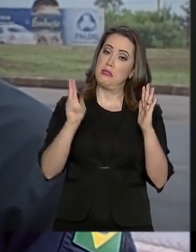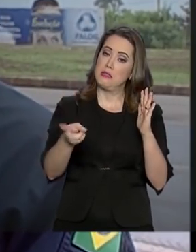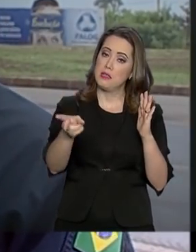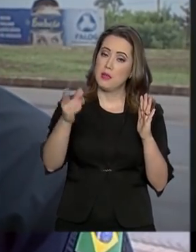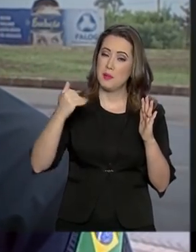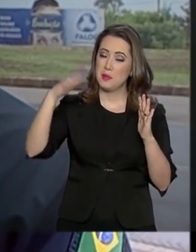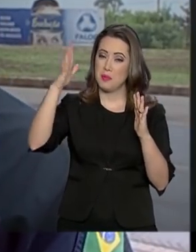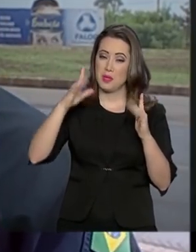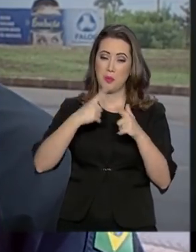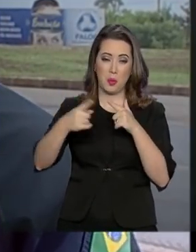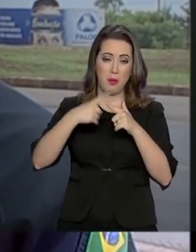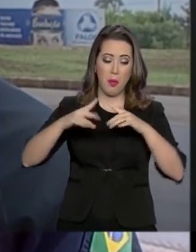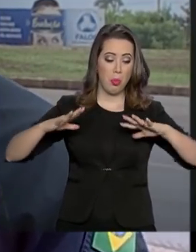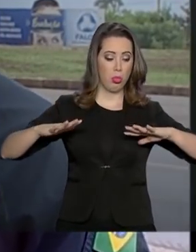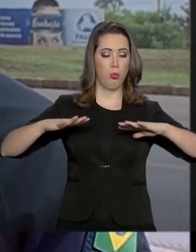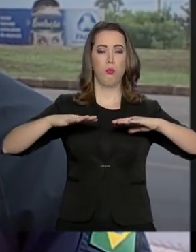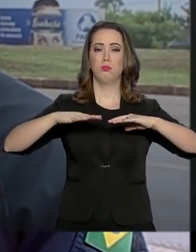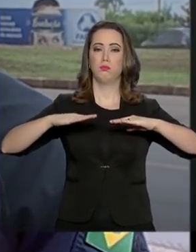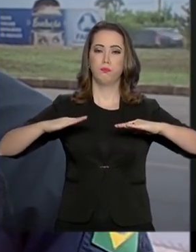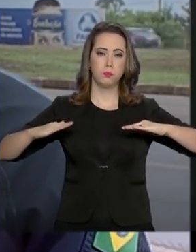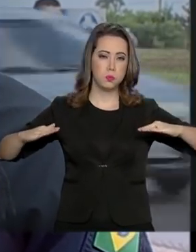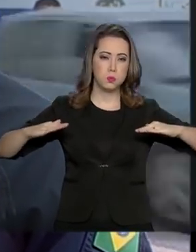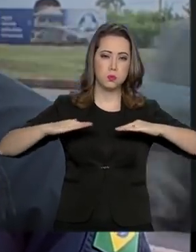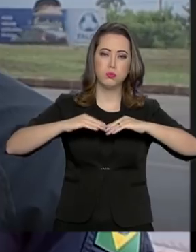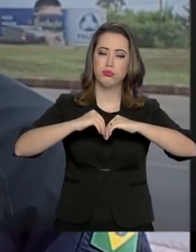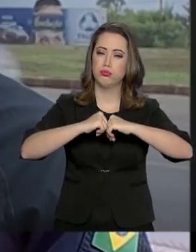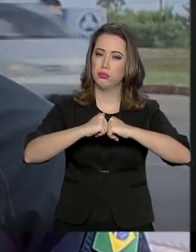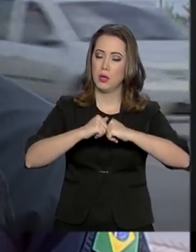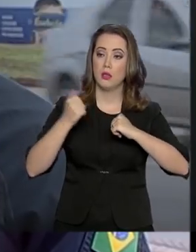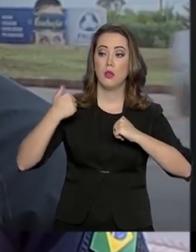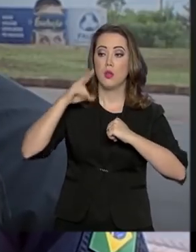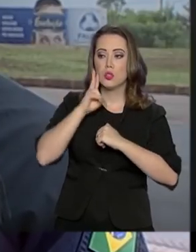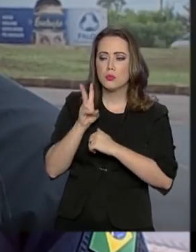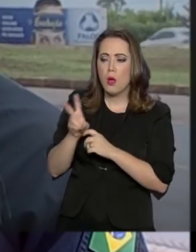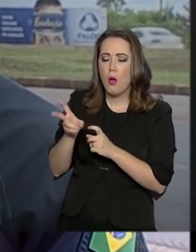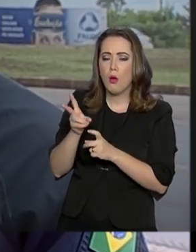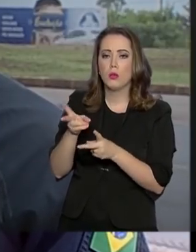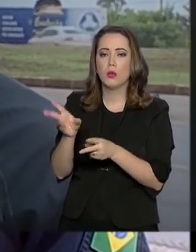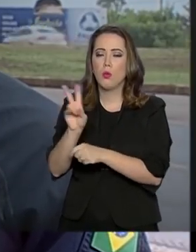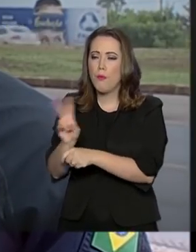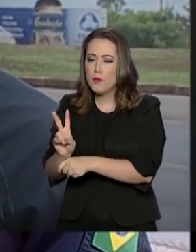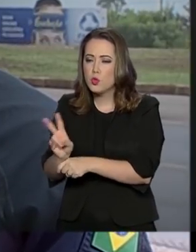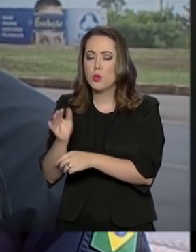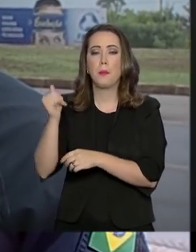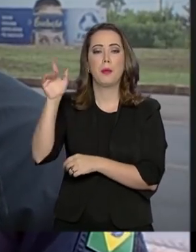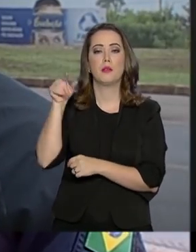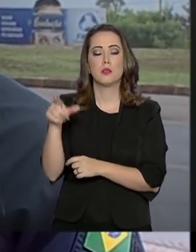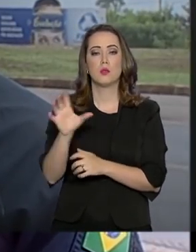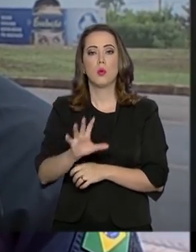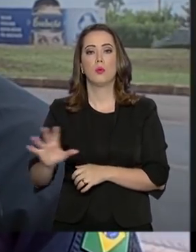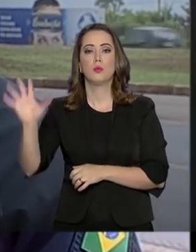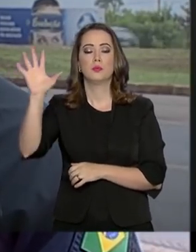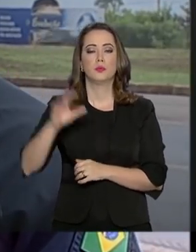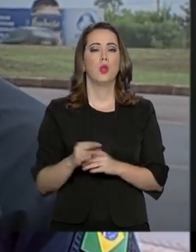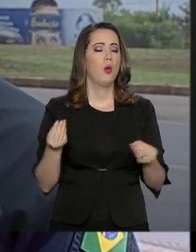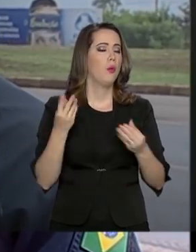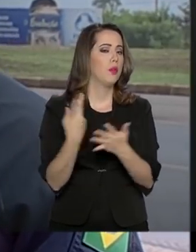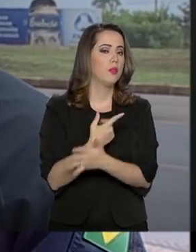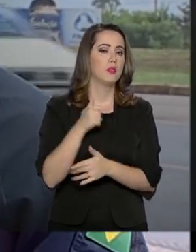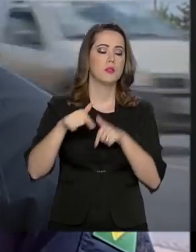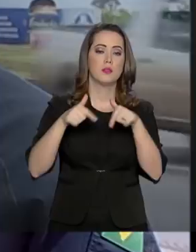historicamente há um maior número de acidentes, e aí a gente reforça ainda mais a fiscalização nesses estados. Agora, como é que é realizada essa Operação